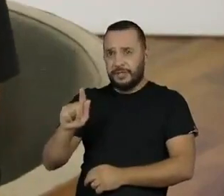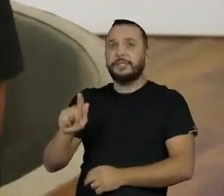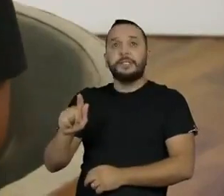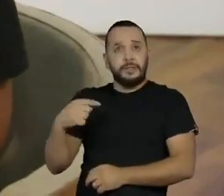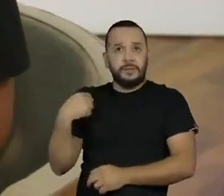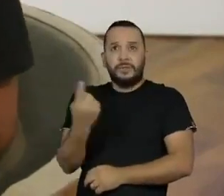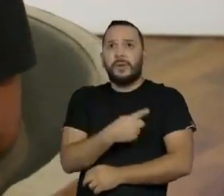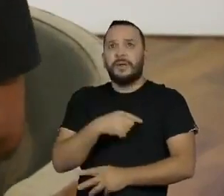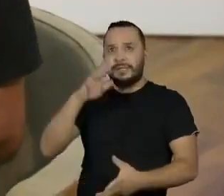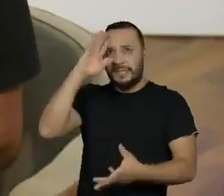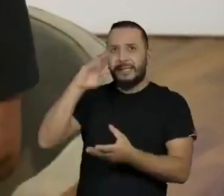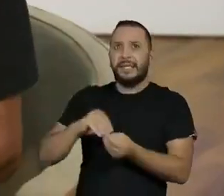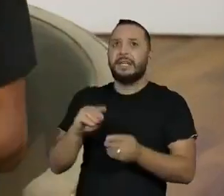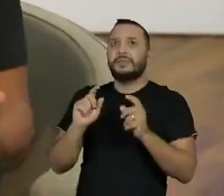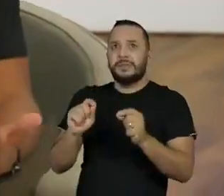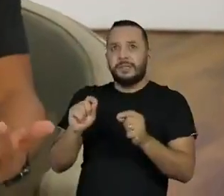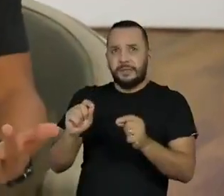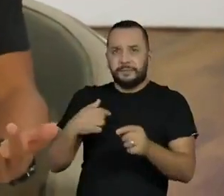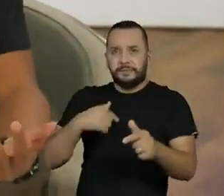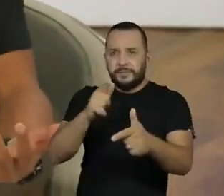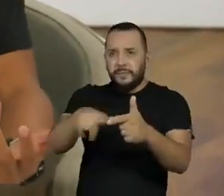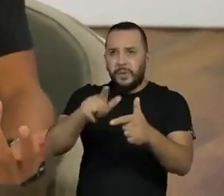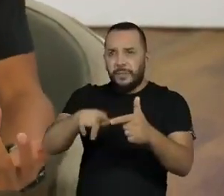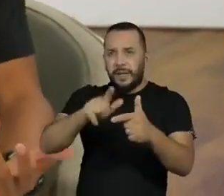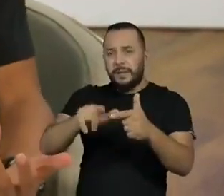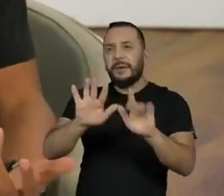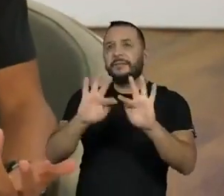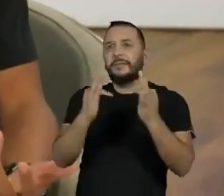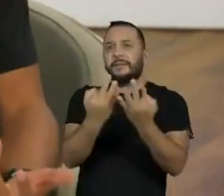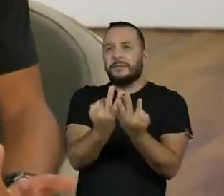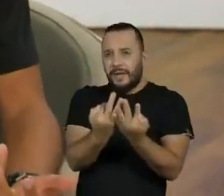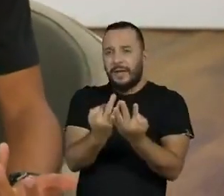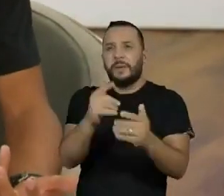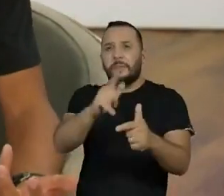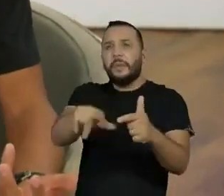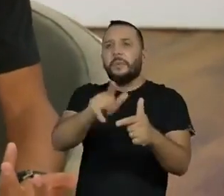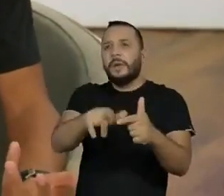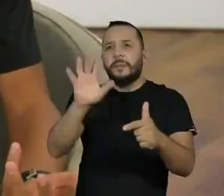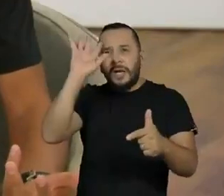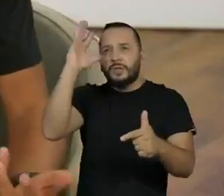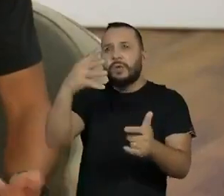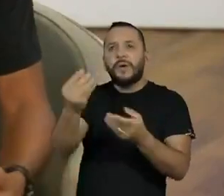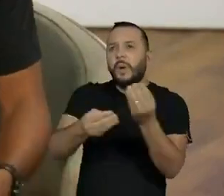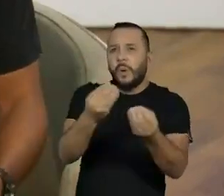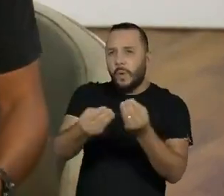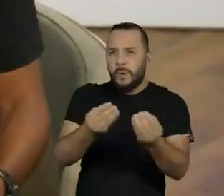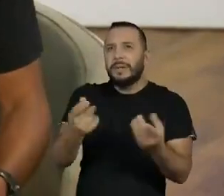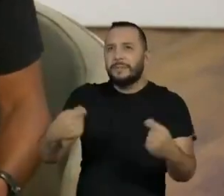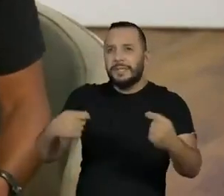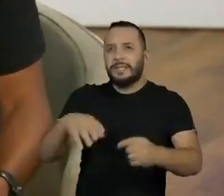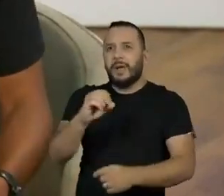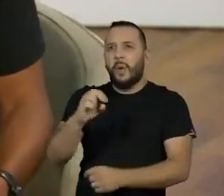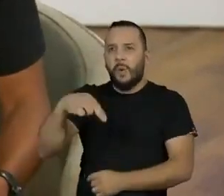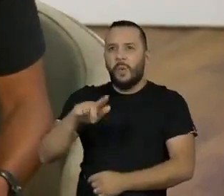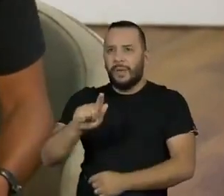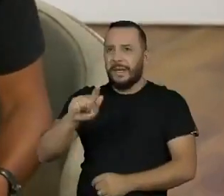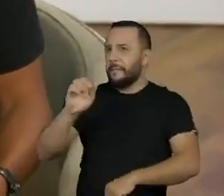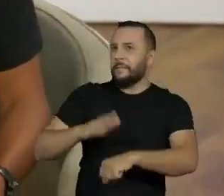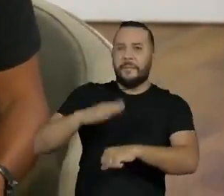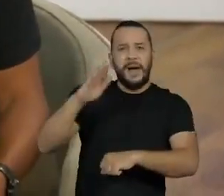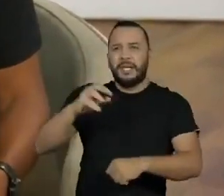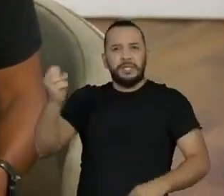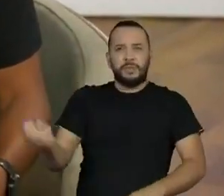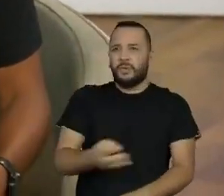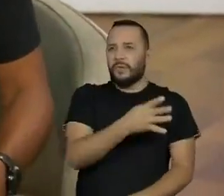gente entende que, para resolver os problemas da favela, a gente tem que ter a ambição de se tornar a ONG mais inovadora do planeta